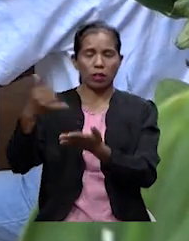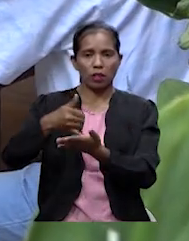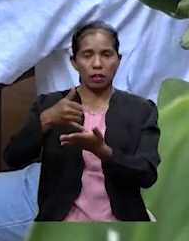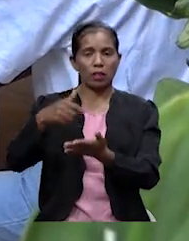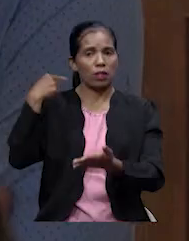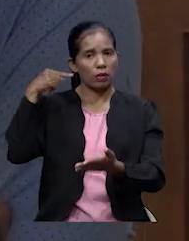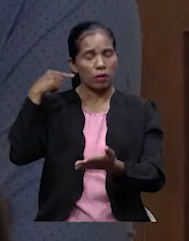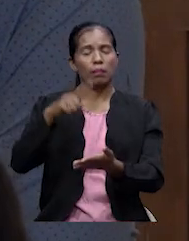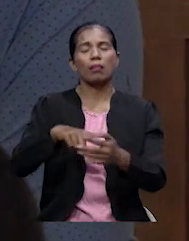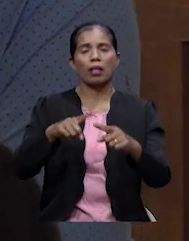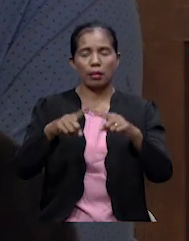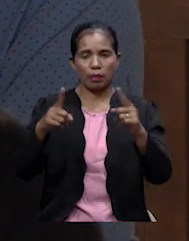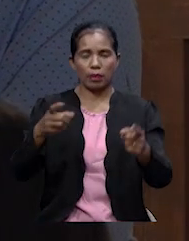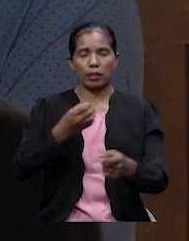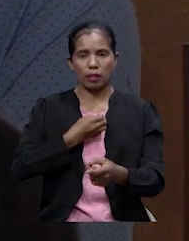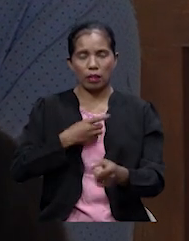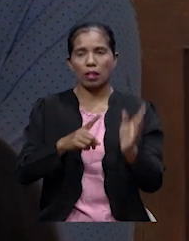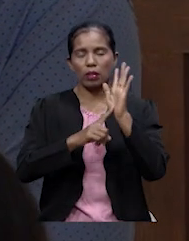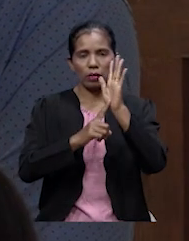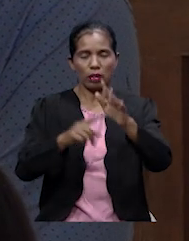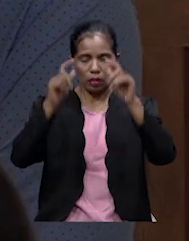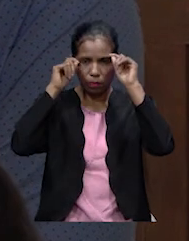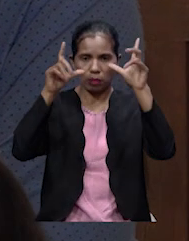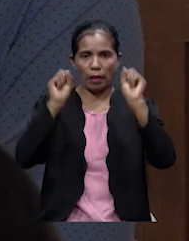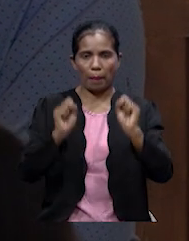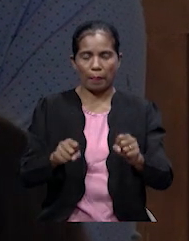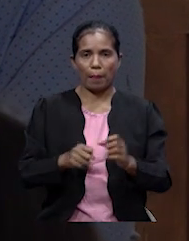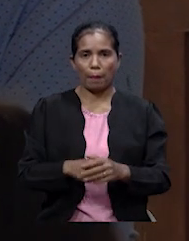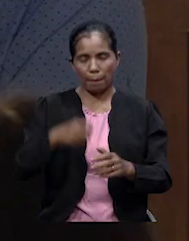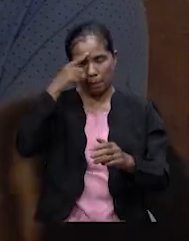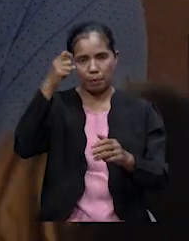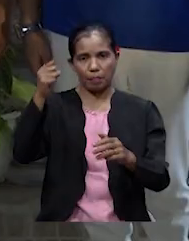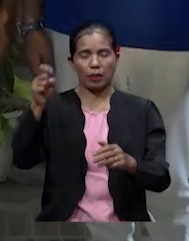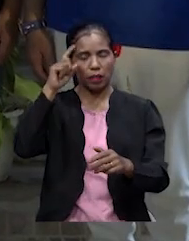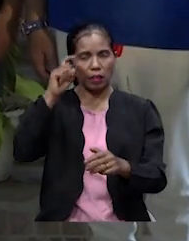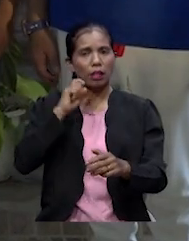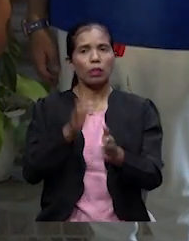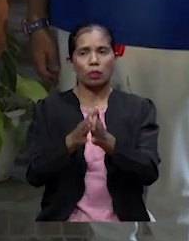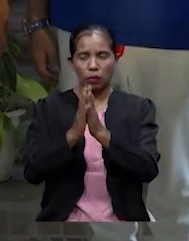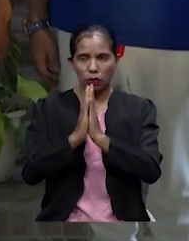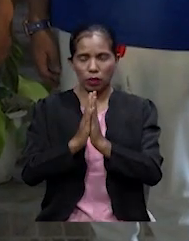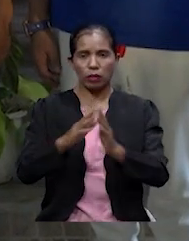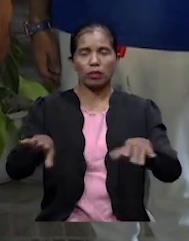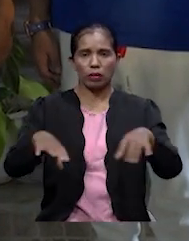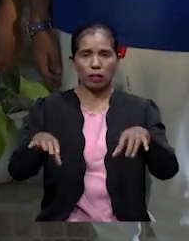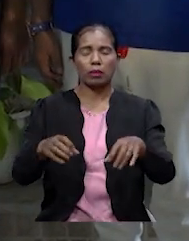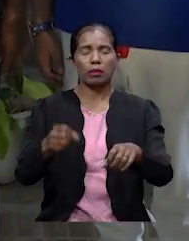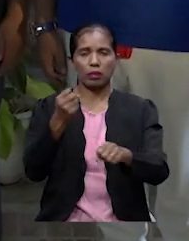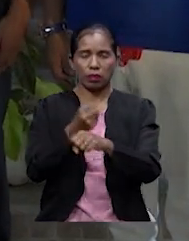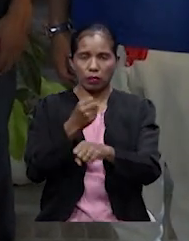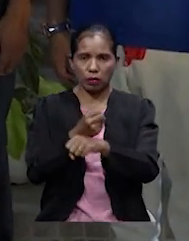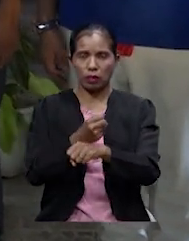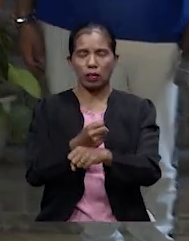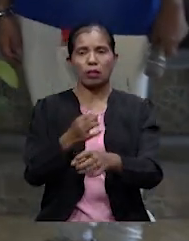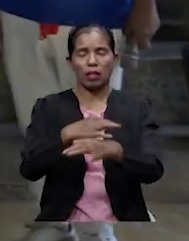osang mutin no metang ne hatu du katak Timor Mosbele tamane sanana husu ba atleta sira ne atu esforsu na fatin ho di hadiah